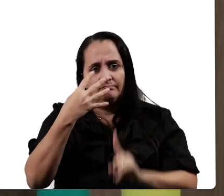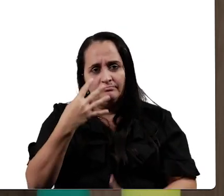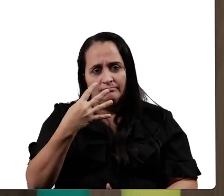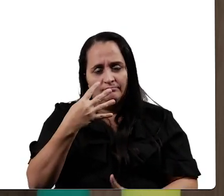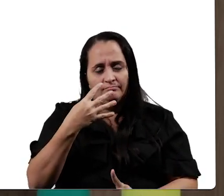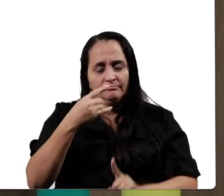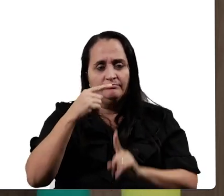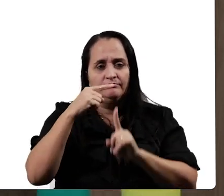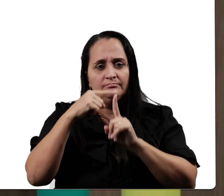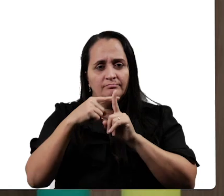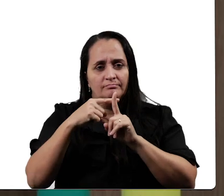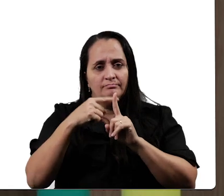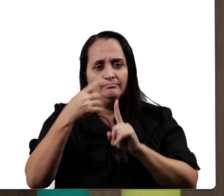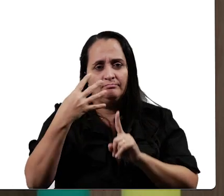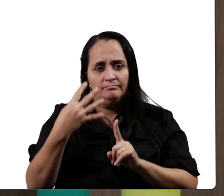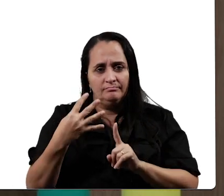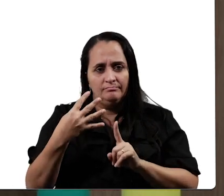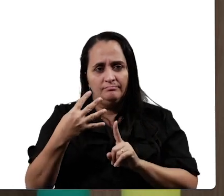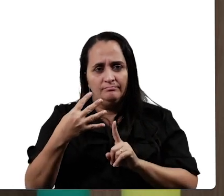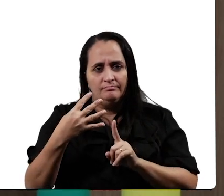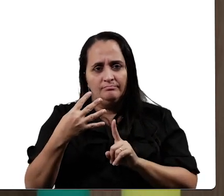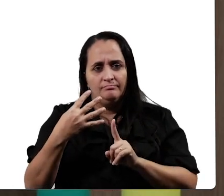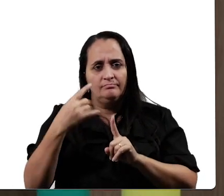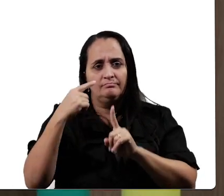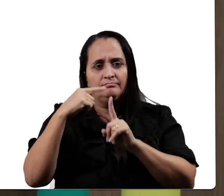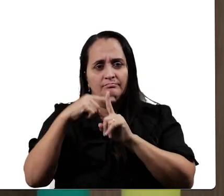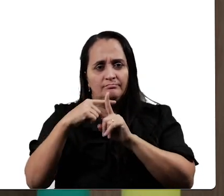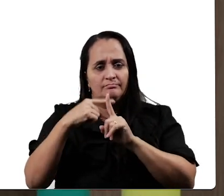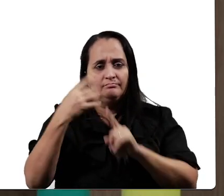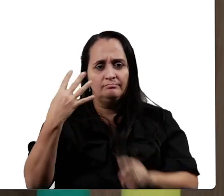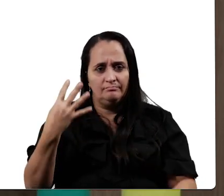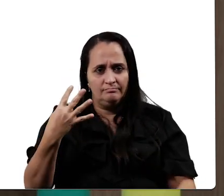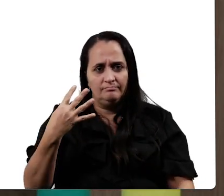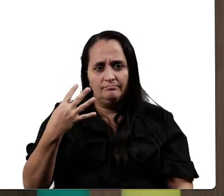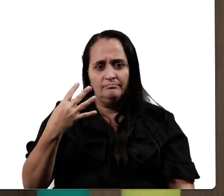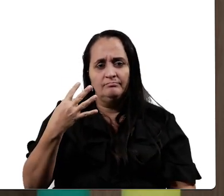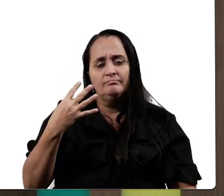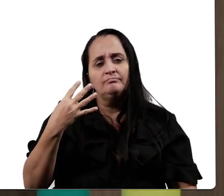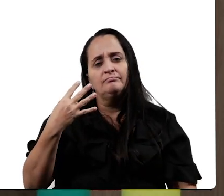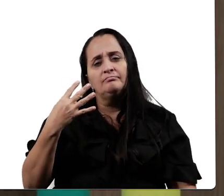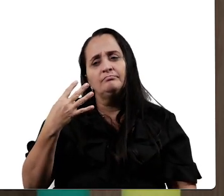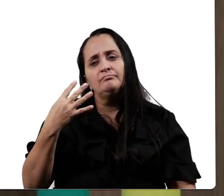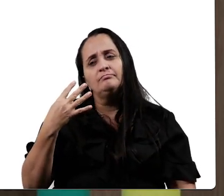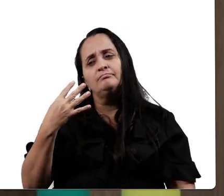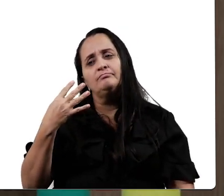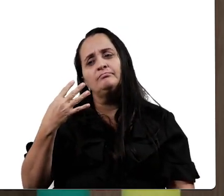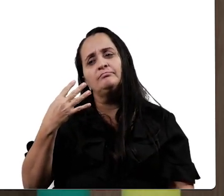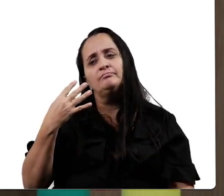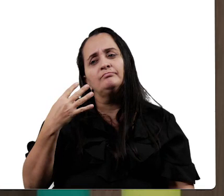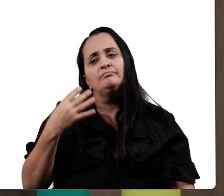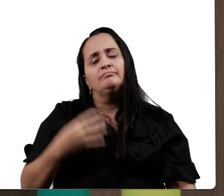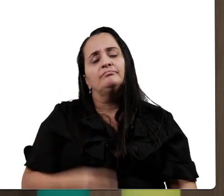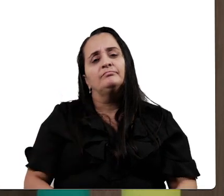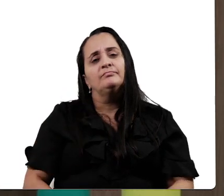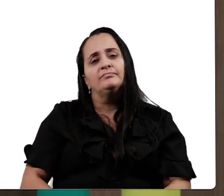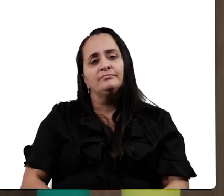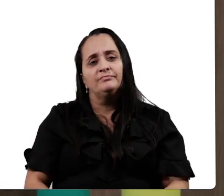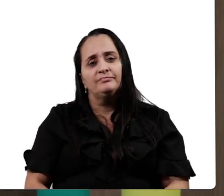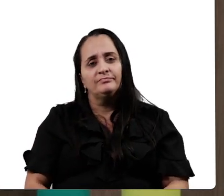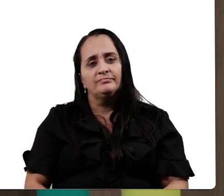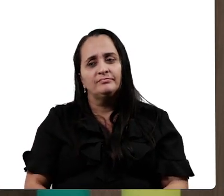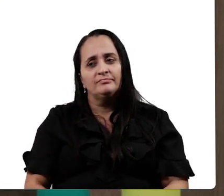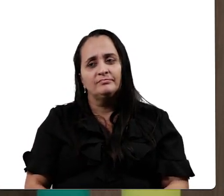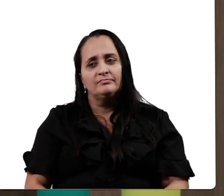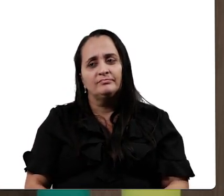4 + 4 + 4 1 2